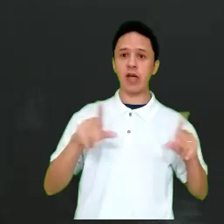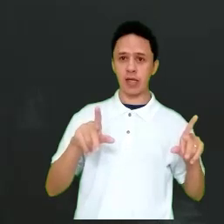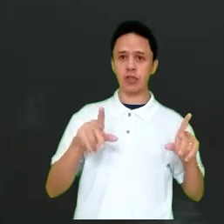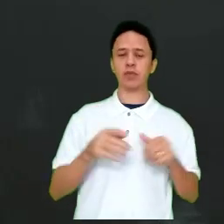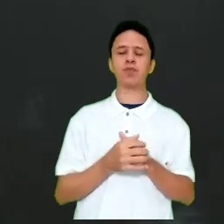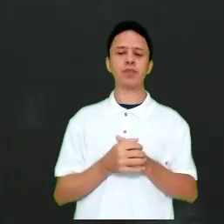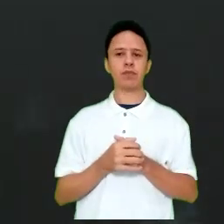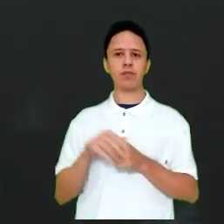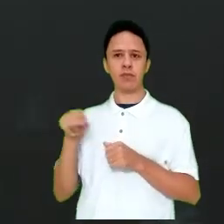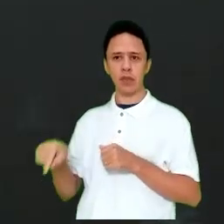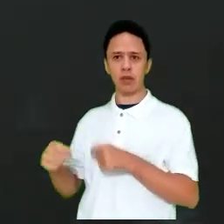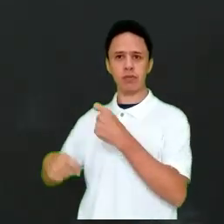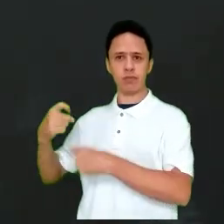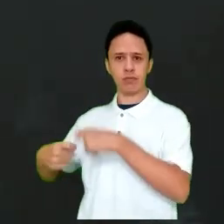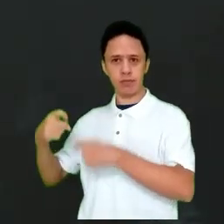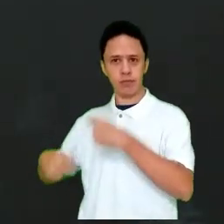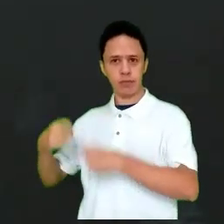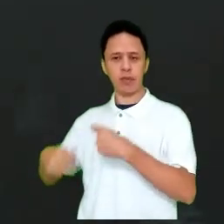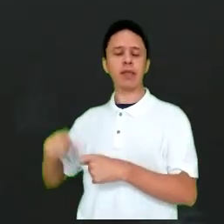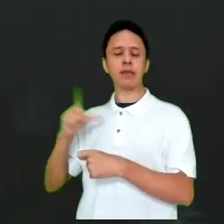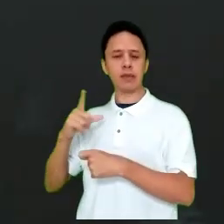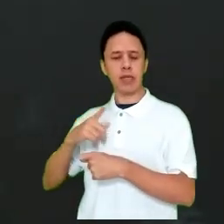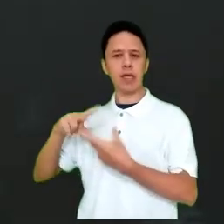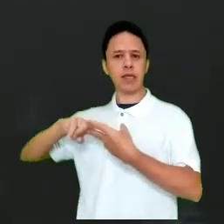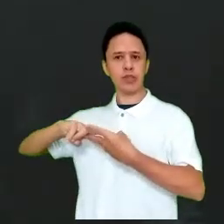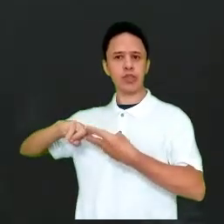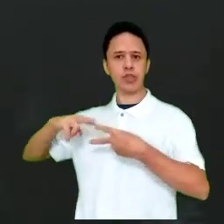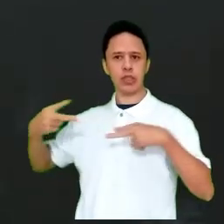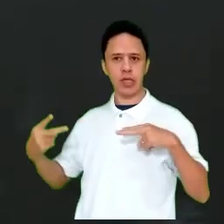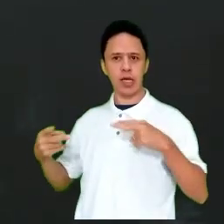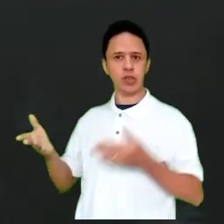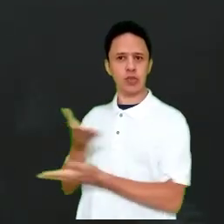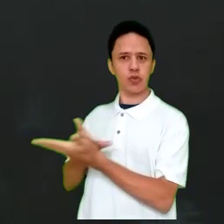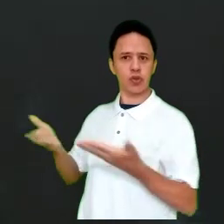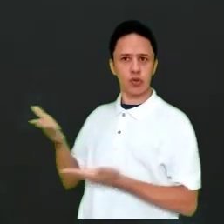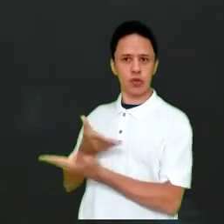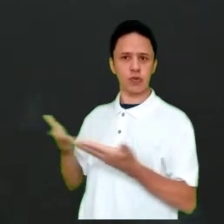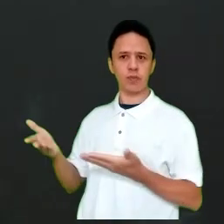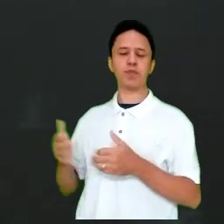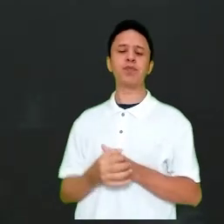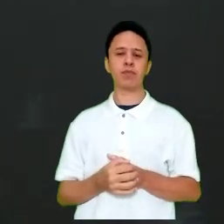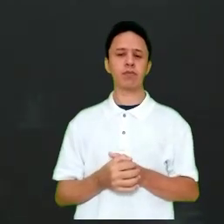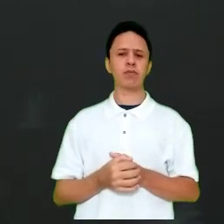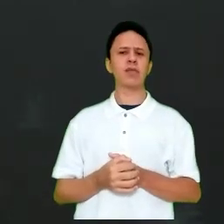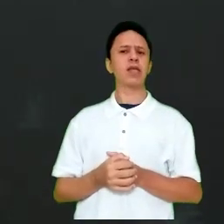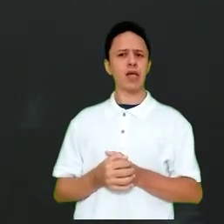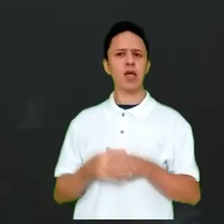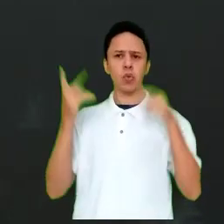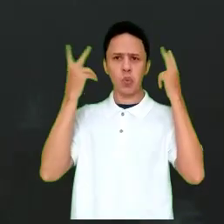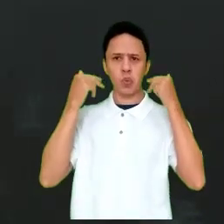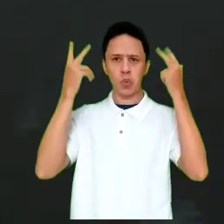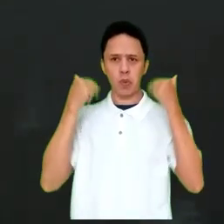diferentes. Enquanto aqui, na reprodução sexuada, eu já garanto essa troca de material genético entre esses seres.